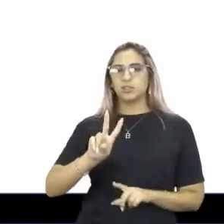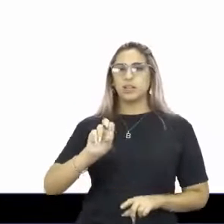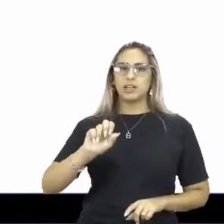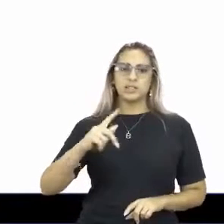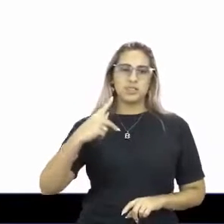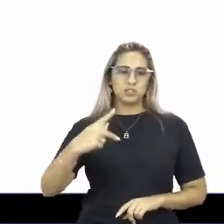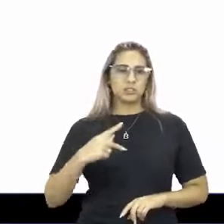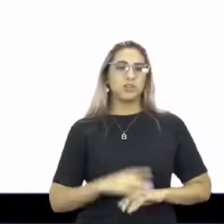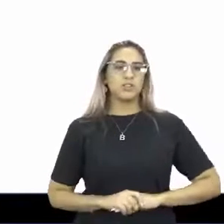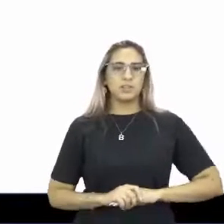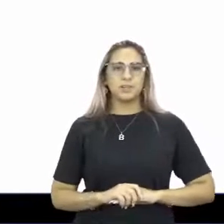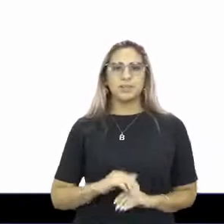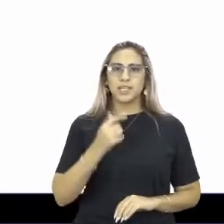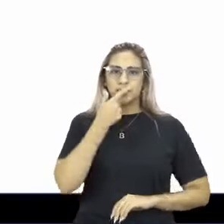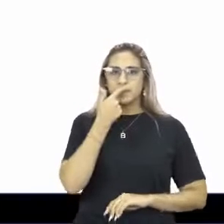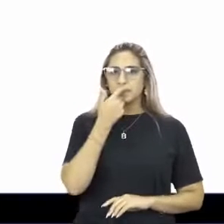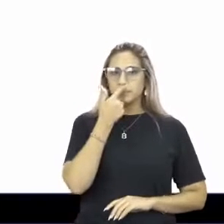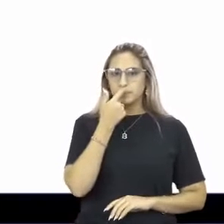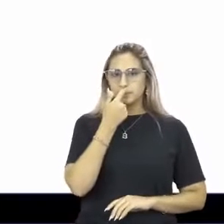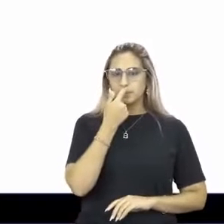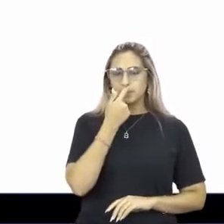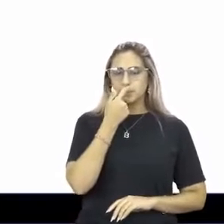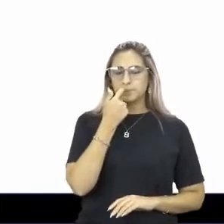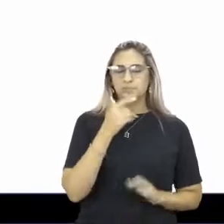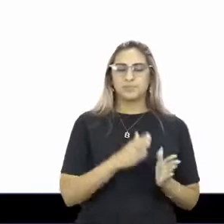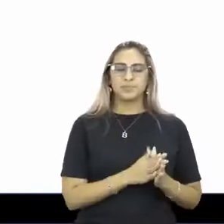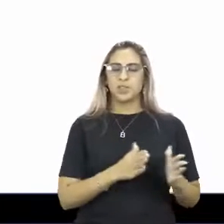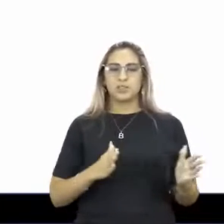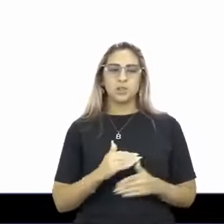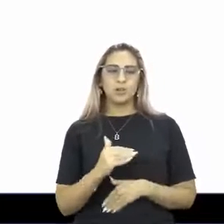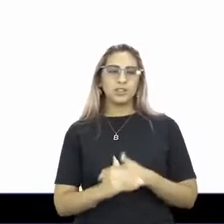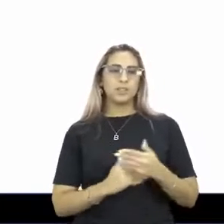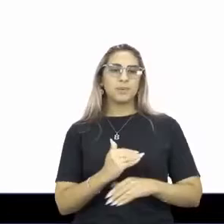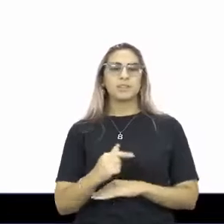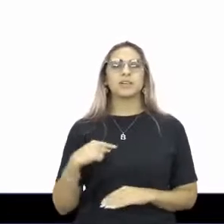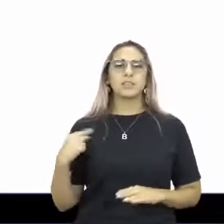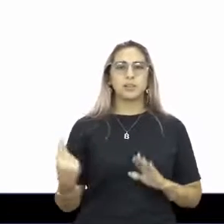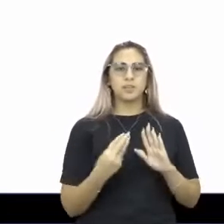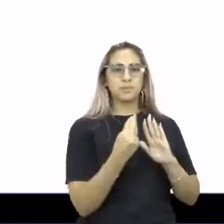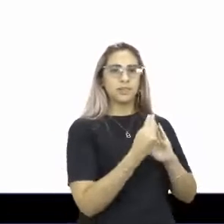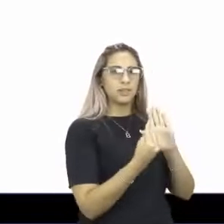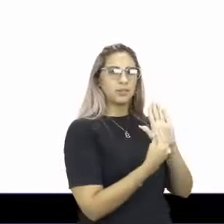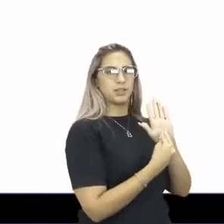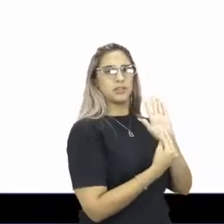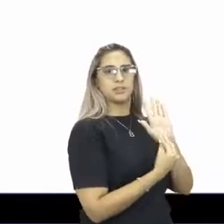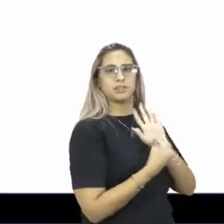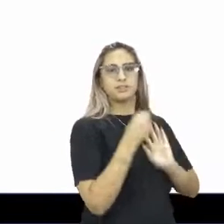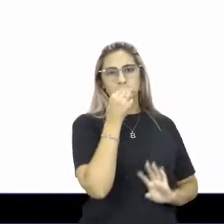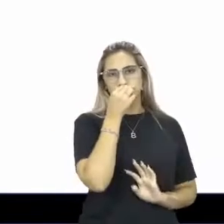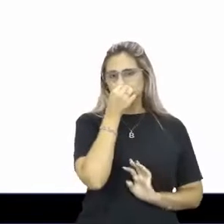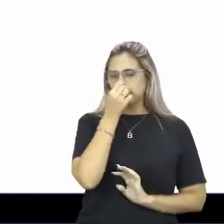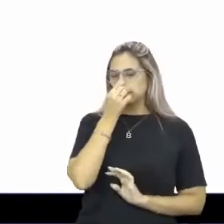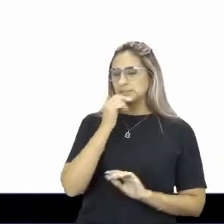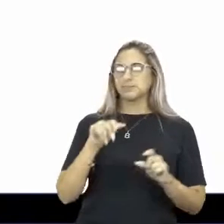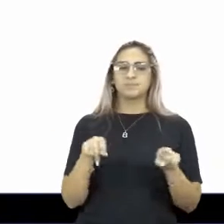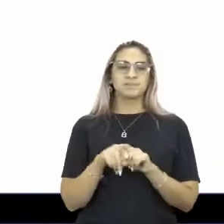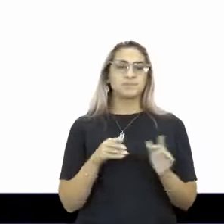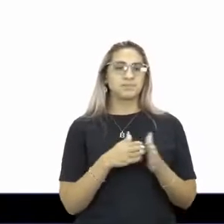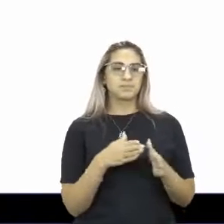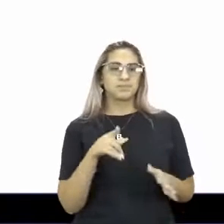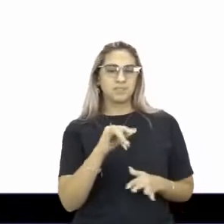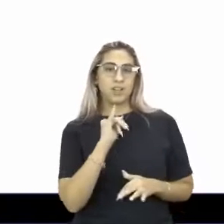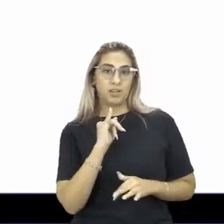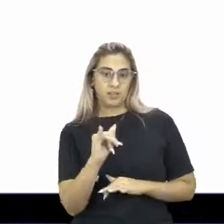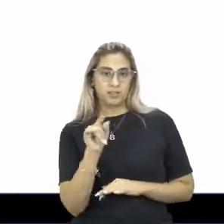onde vocês realizaram a inscrição. Tá? Então, a gente pega essa informação e aí vocês acessam lá a caixa de entrada desse e-mail e realiza